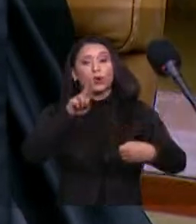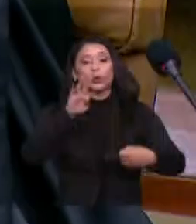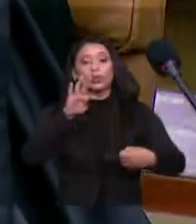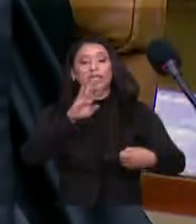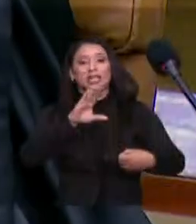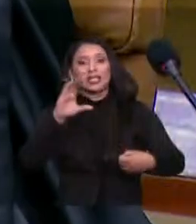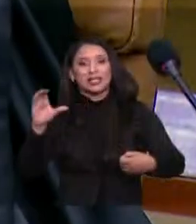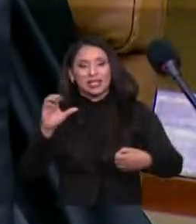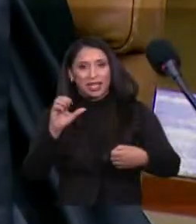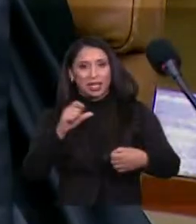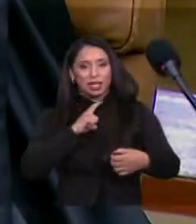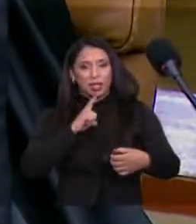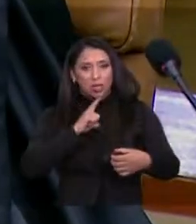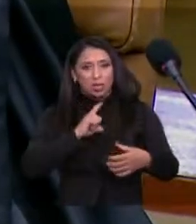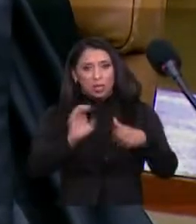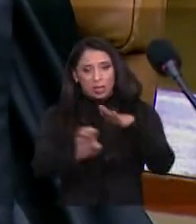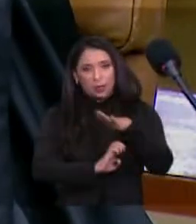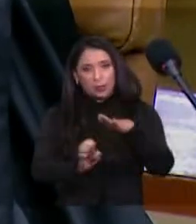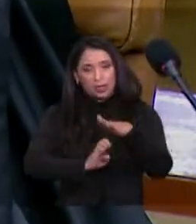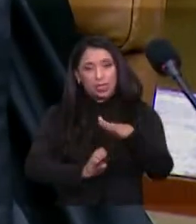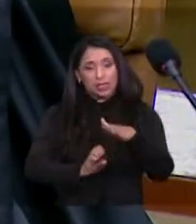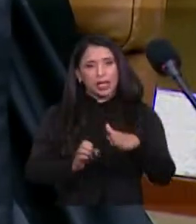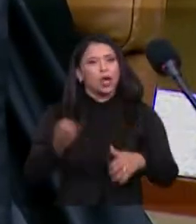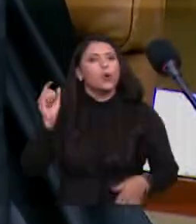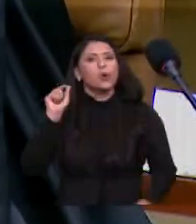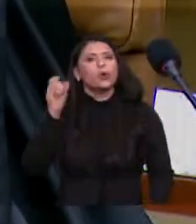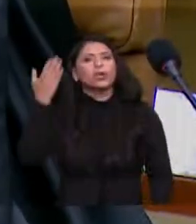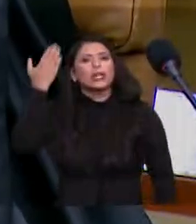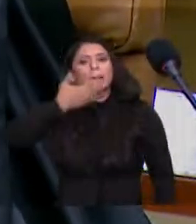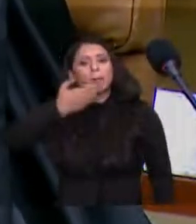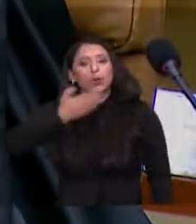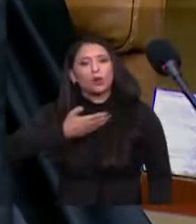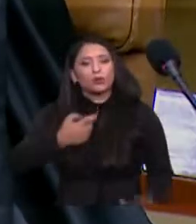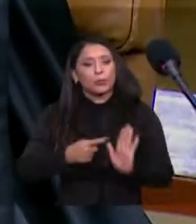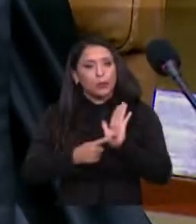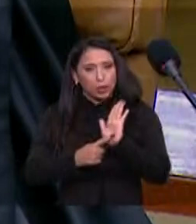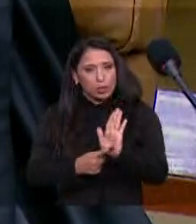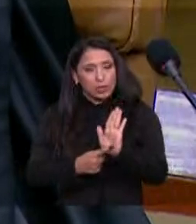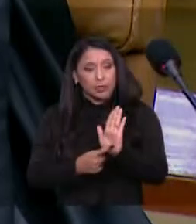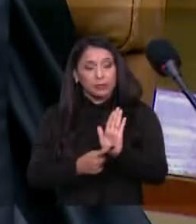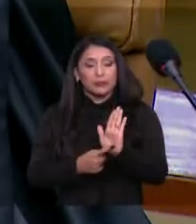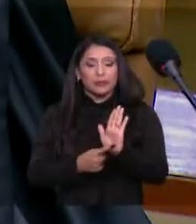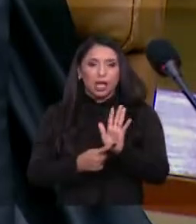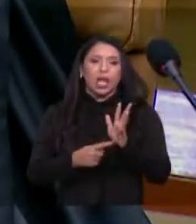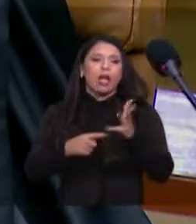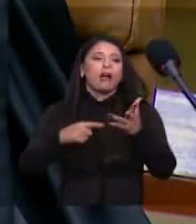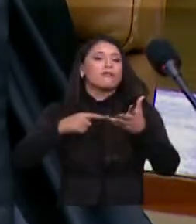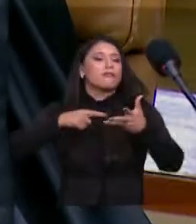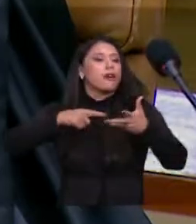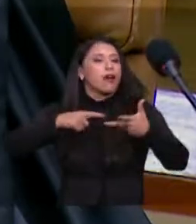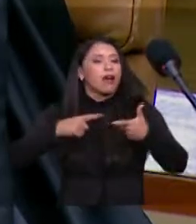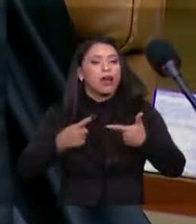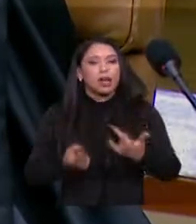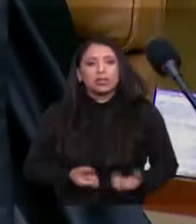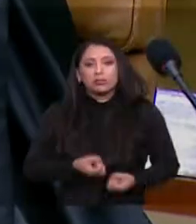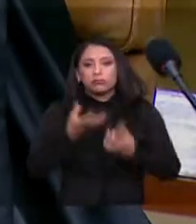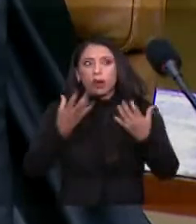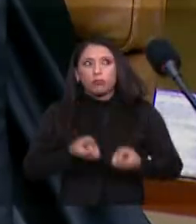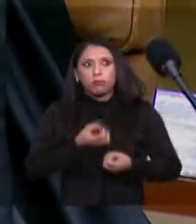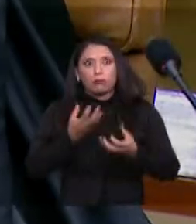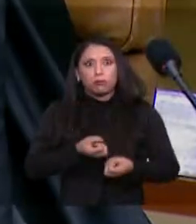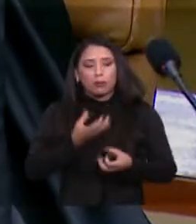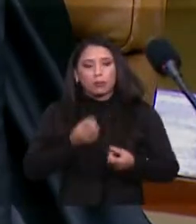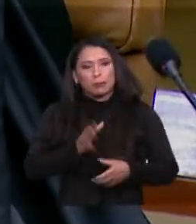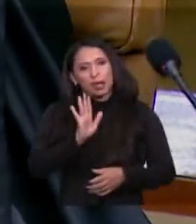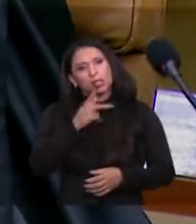Quais são os elementos de prova que o voto apresenta por igual várias declarações de colaboradores